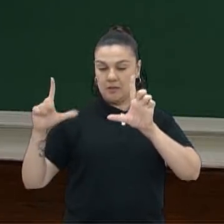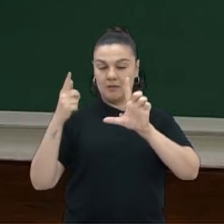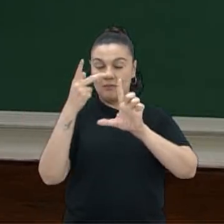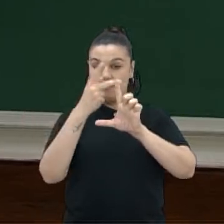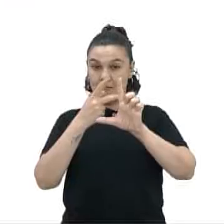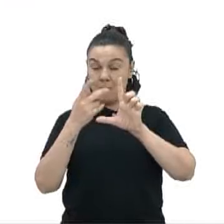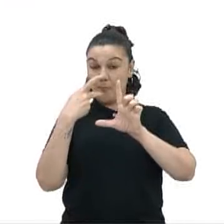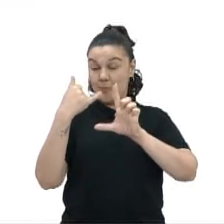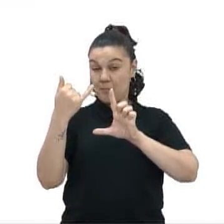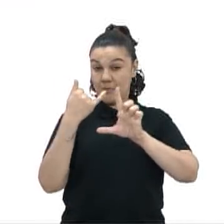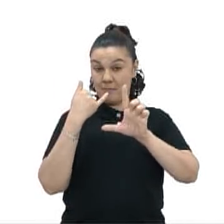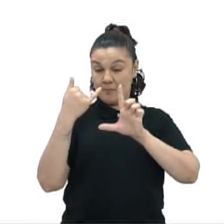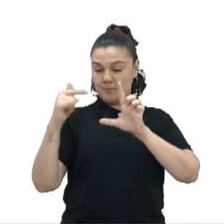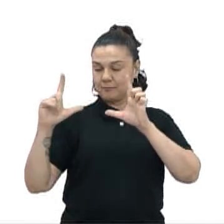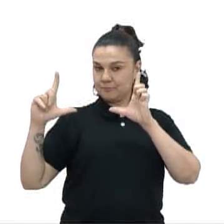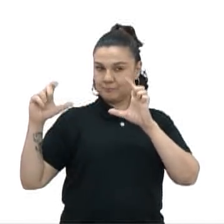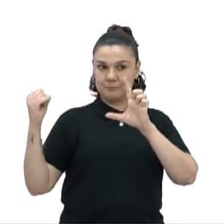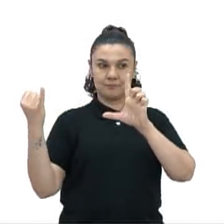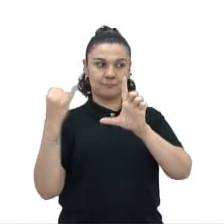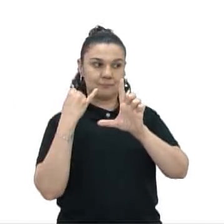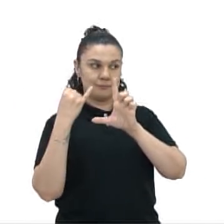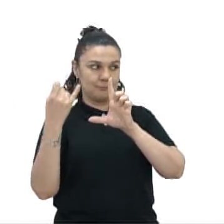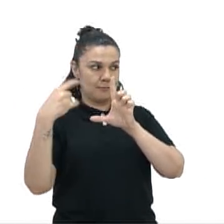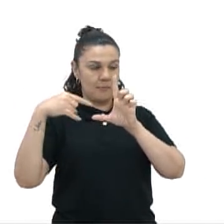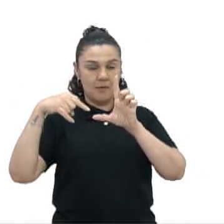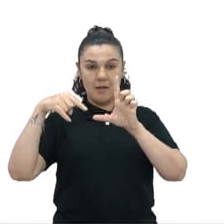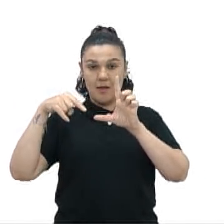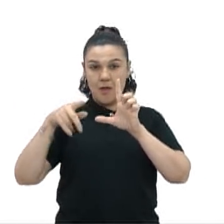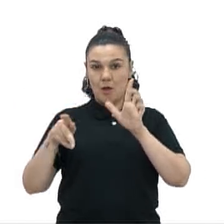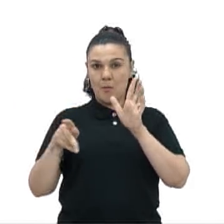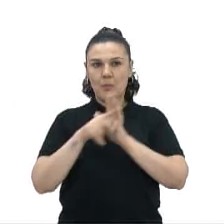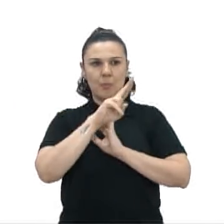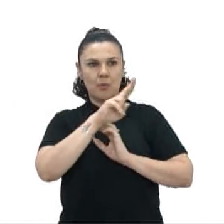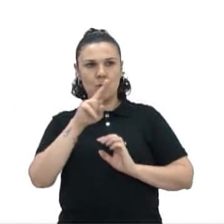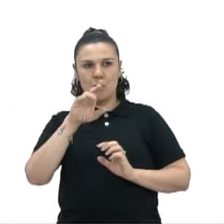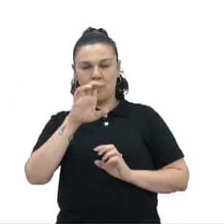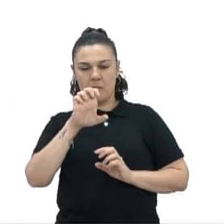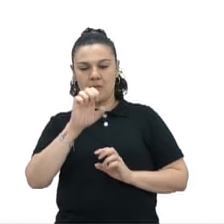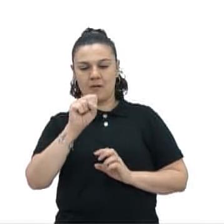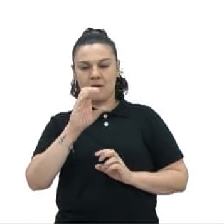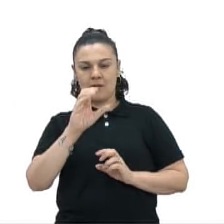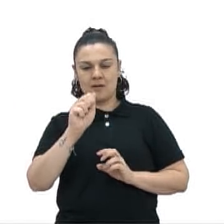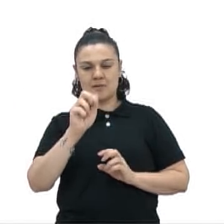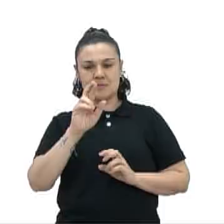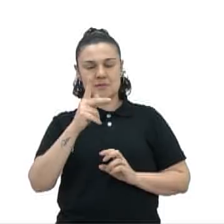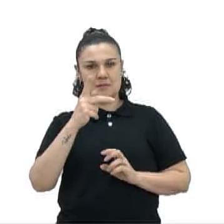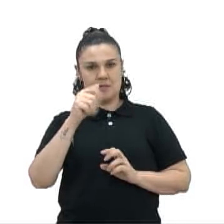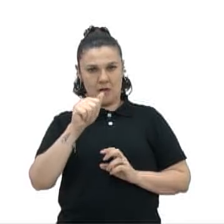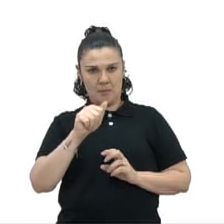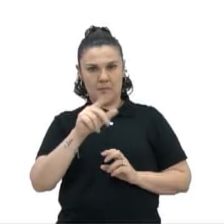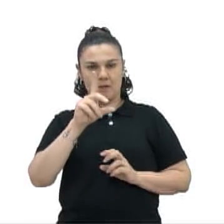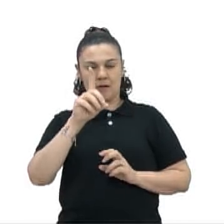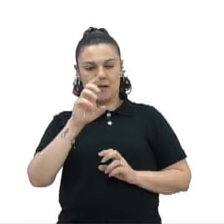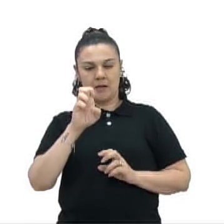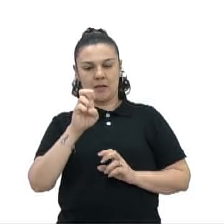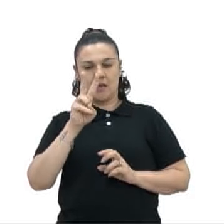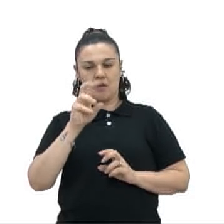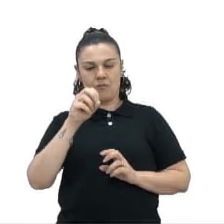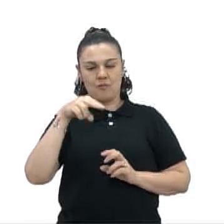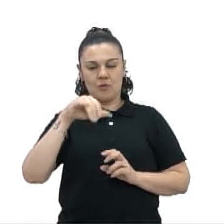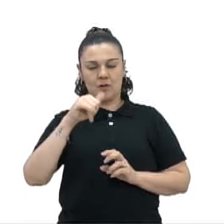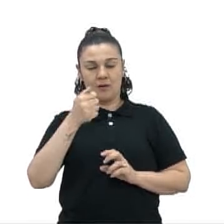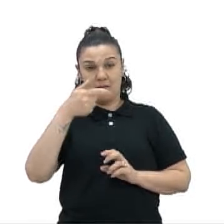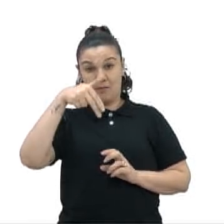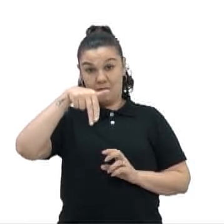estão vendo uma imagem da escarpa devoniana. A escarpa devoniana é uma